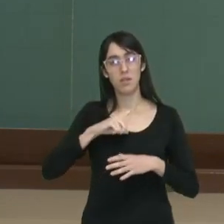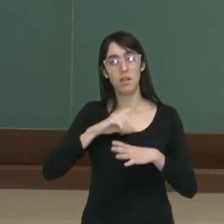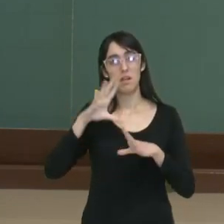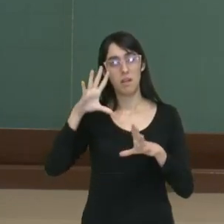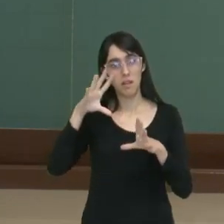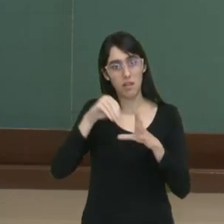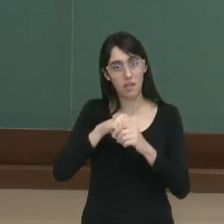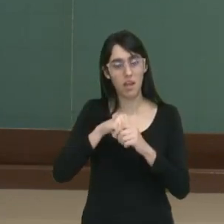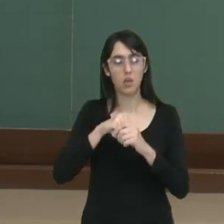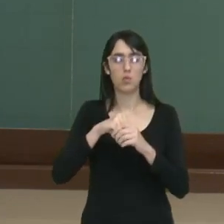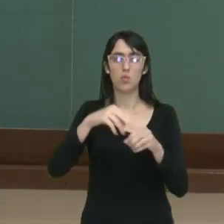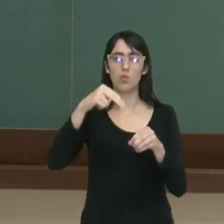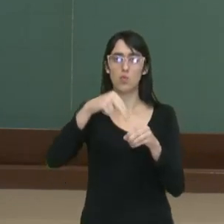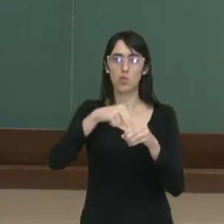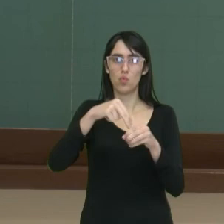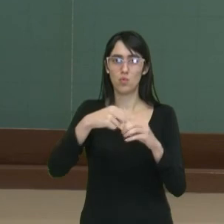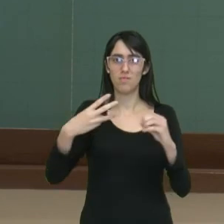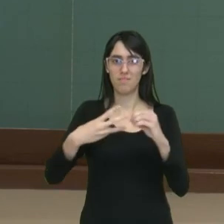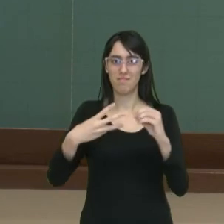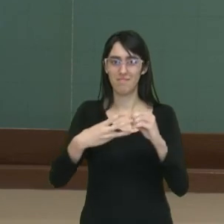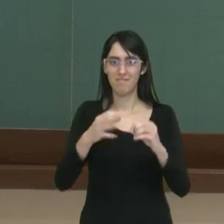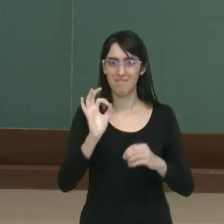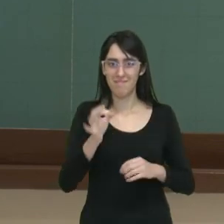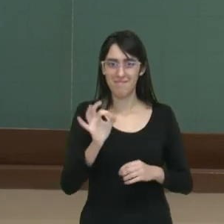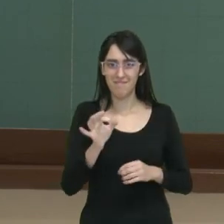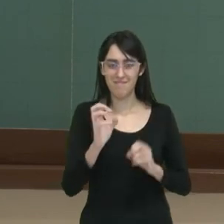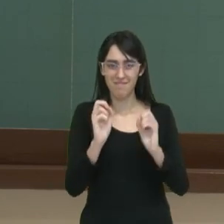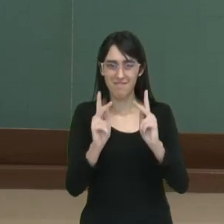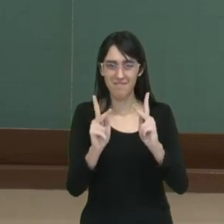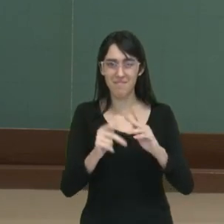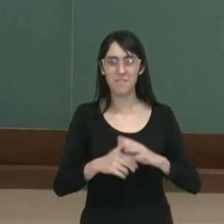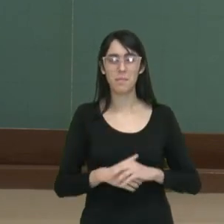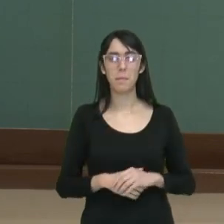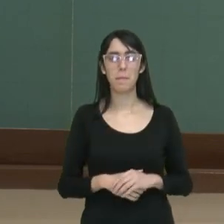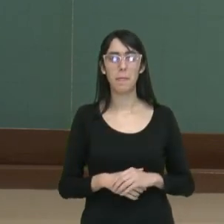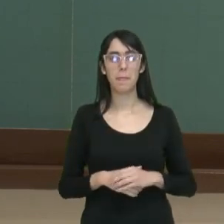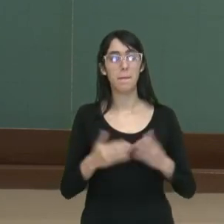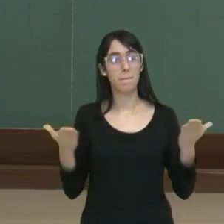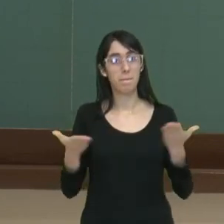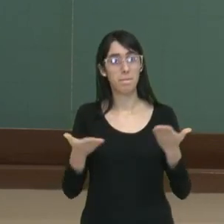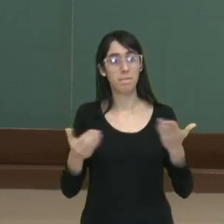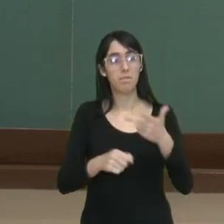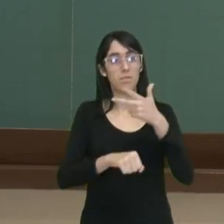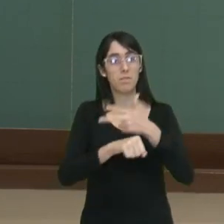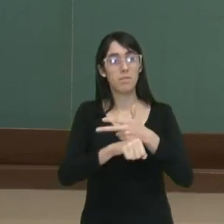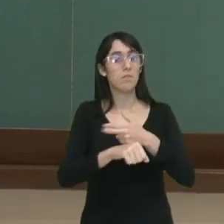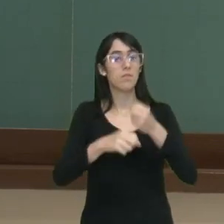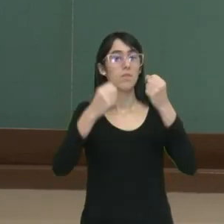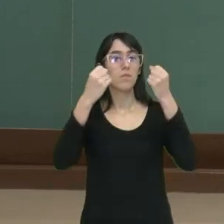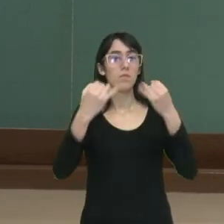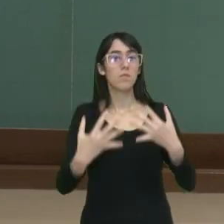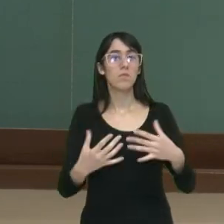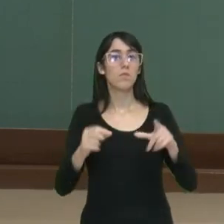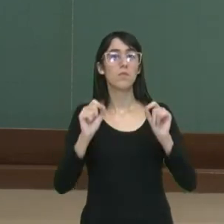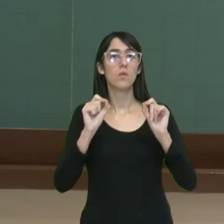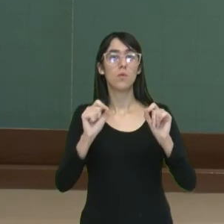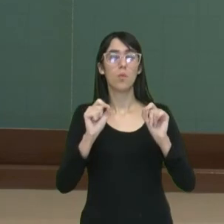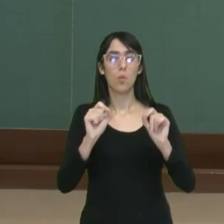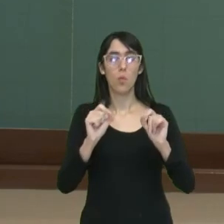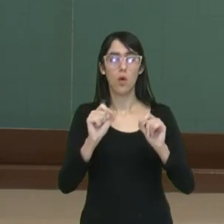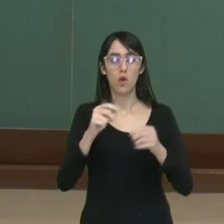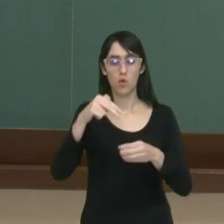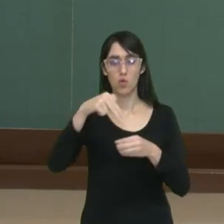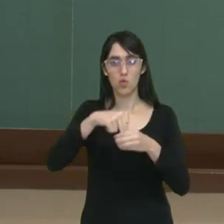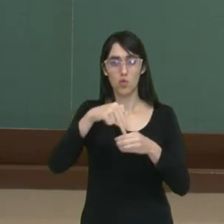dentro do núcleo das nossas células, ok? Neste vídeo nós falamos sobre